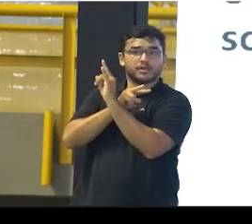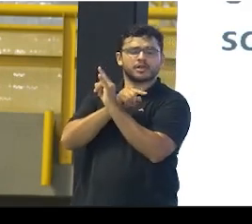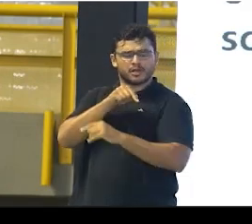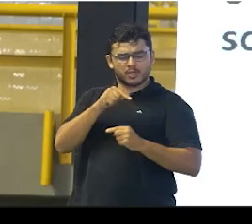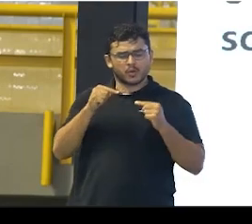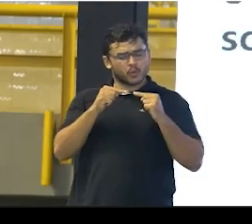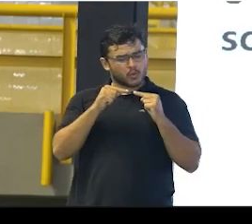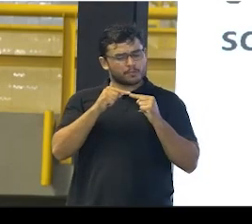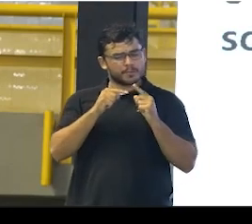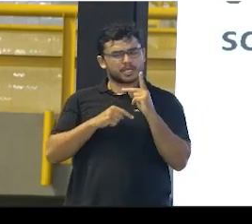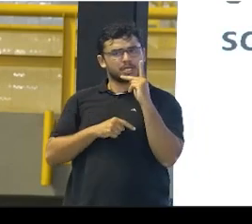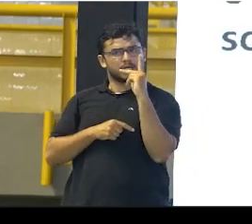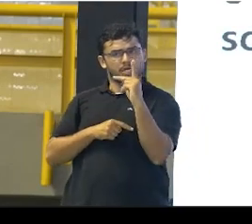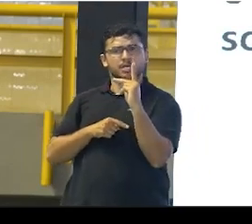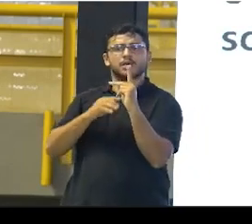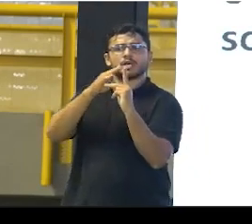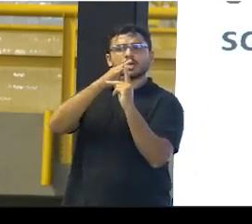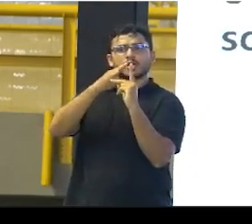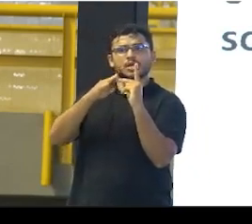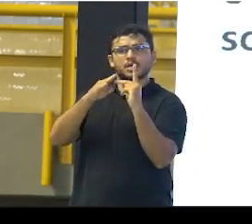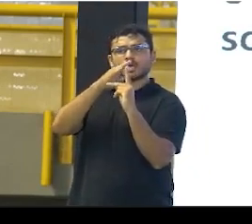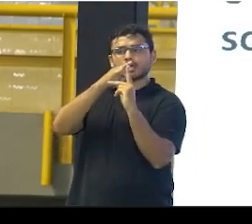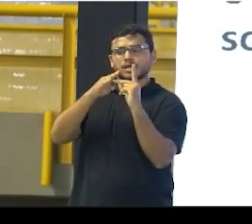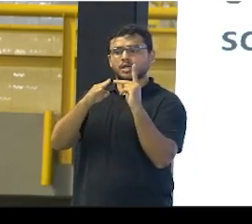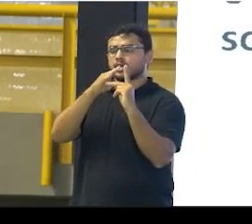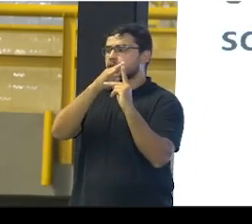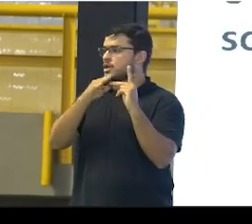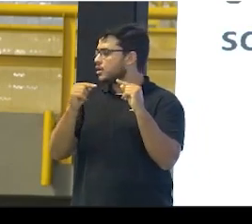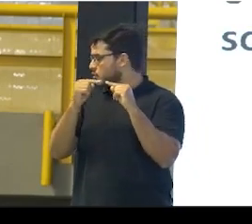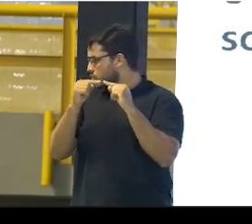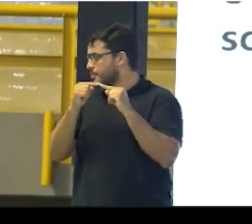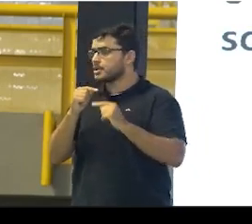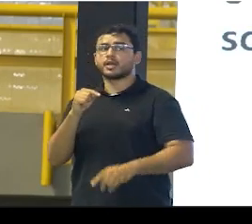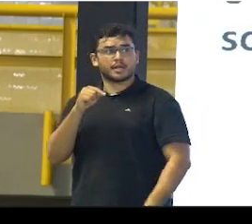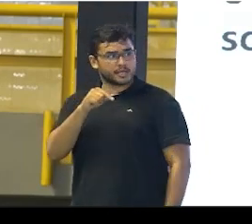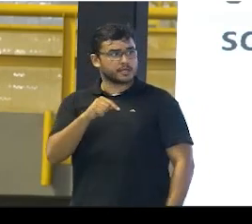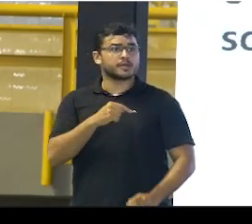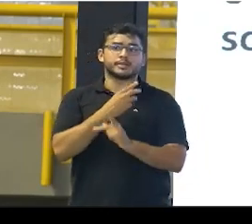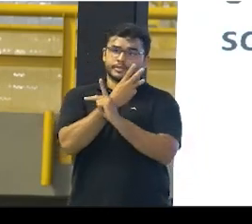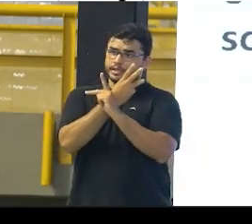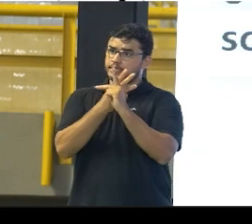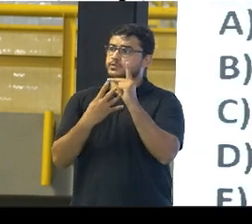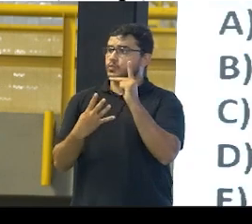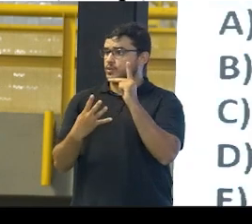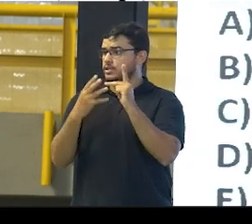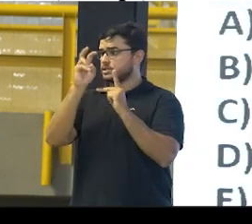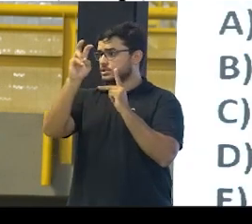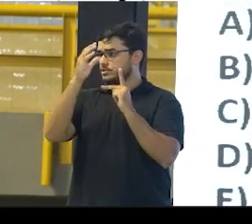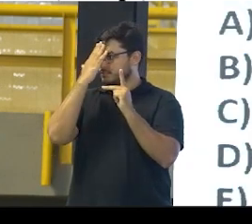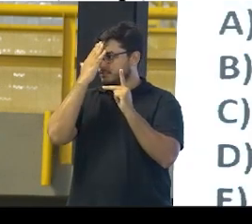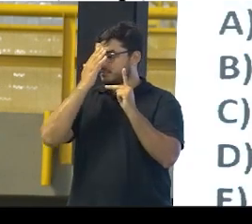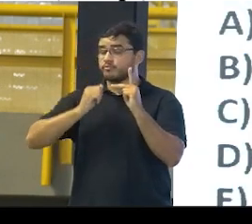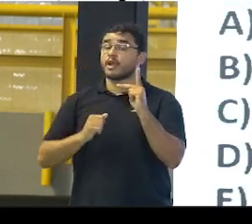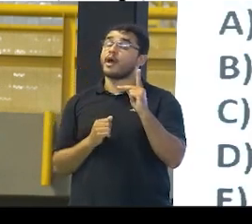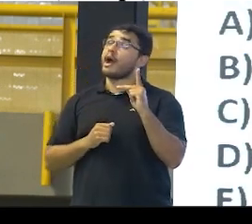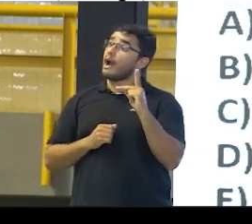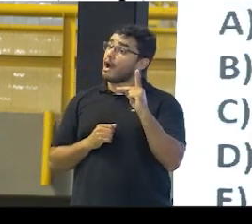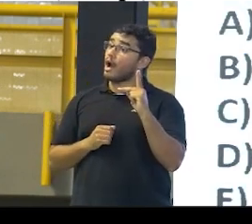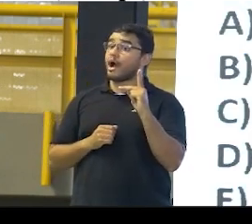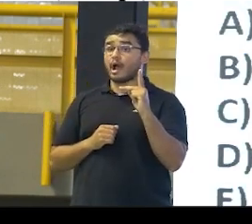uma sombra no prédio e no poste, de forma que o triângulo retângulo formado pelo poste e